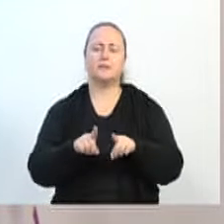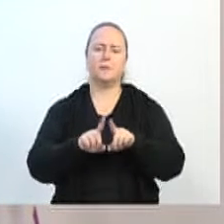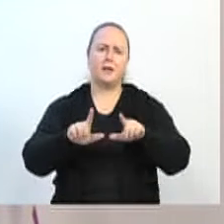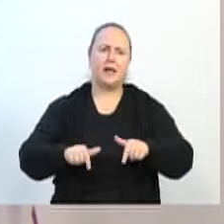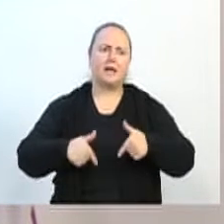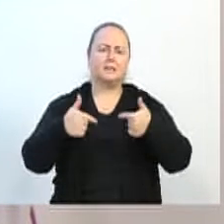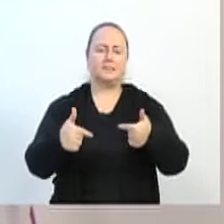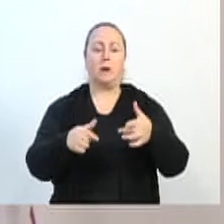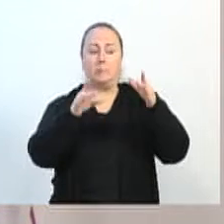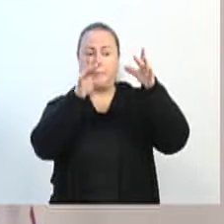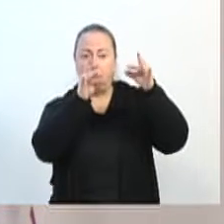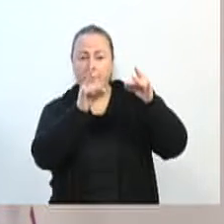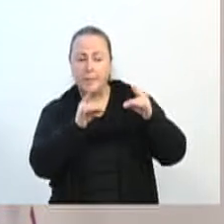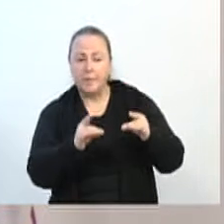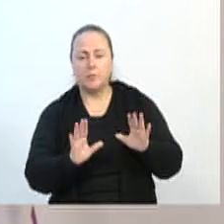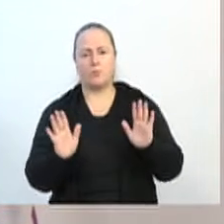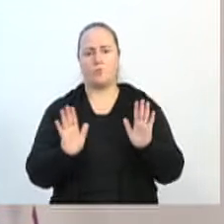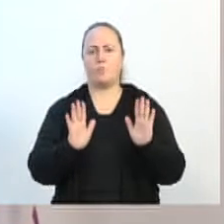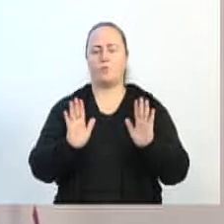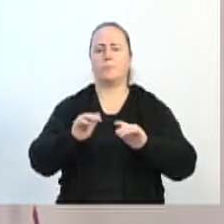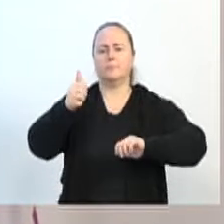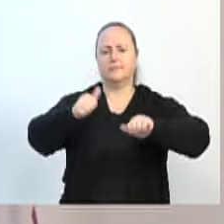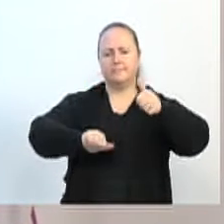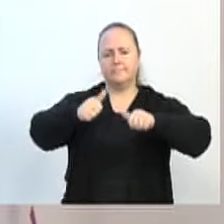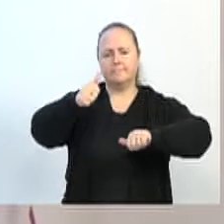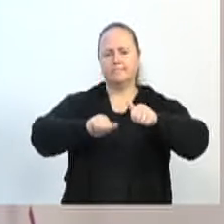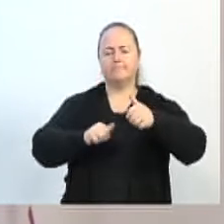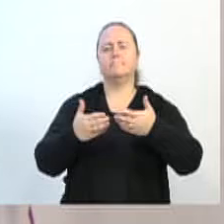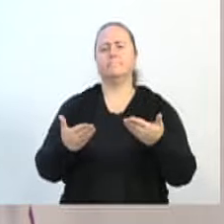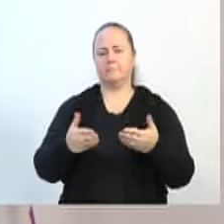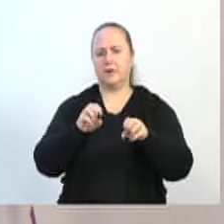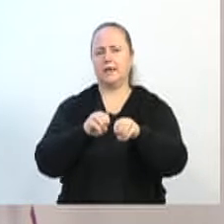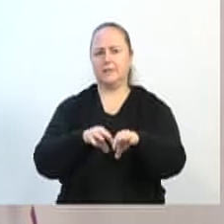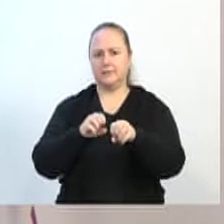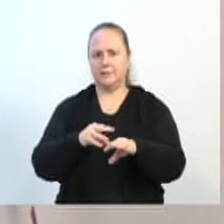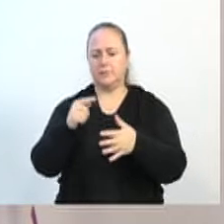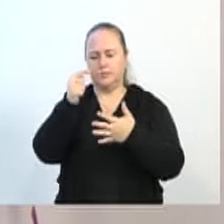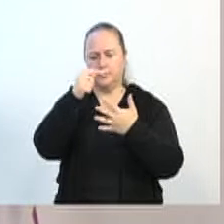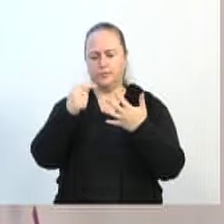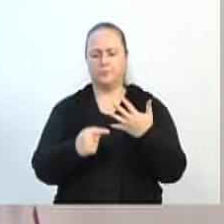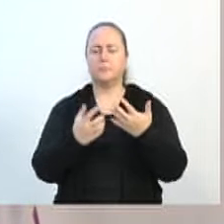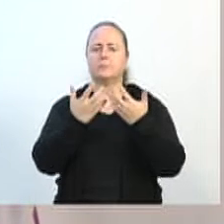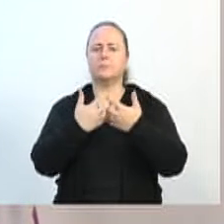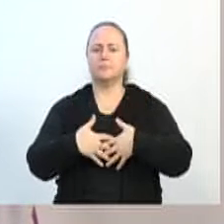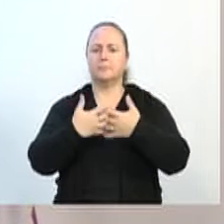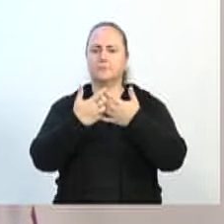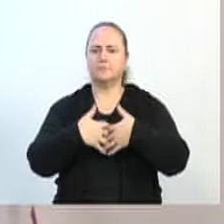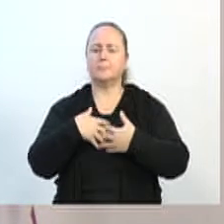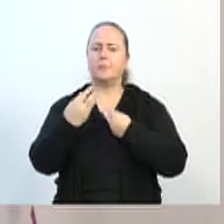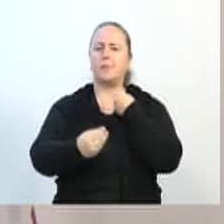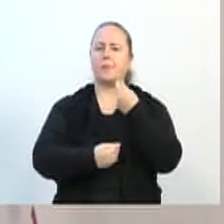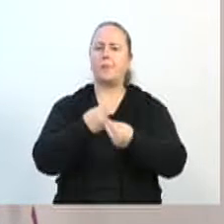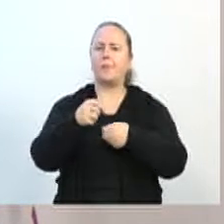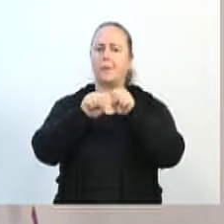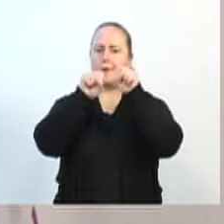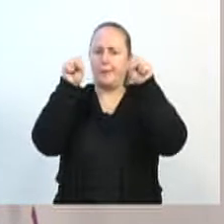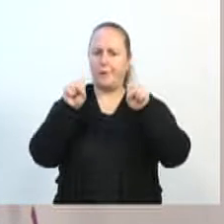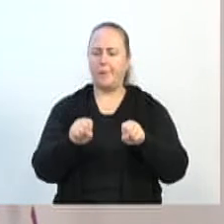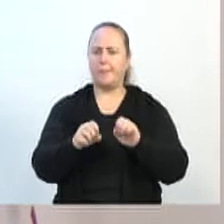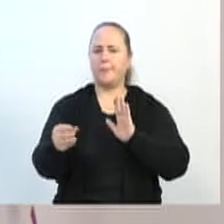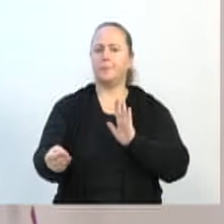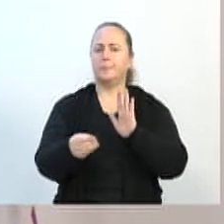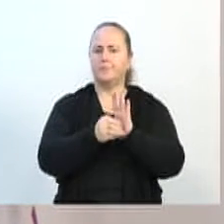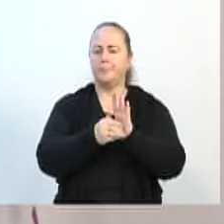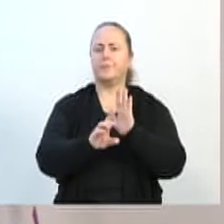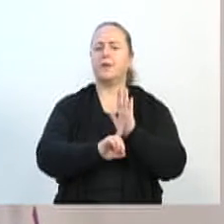detalhamentos, incluir a avaliação do ensino, prever critérios para o funcionamento do sistema de ensino, inserir data de